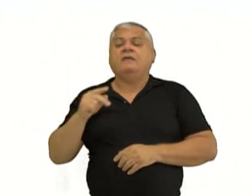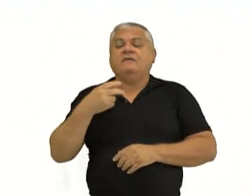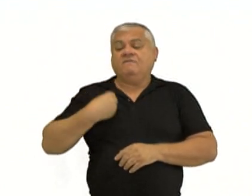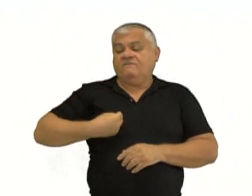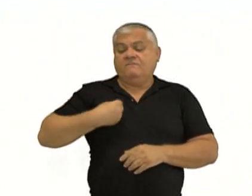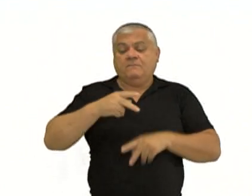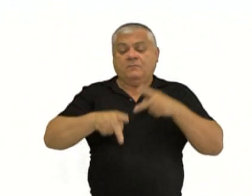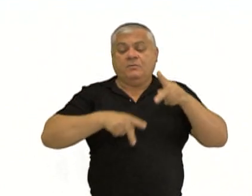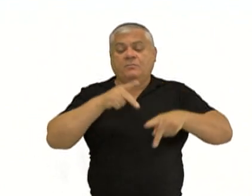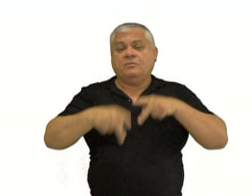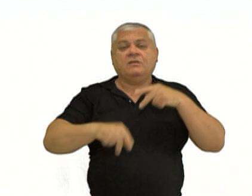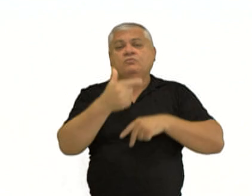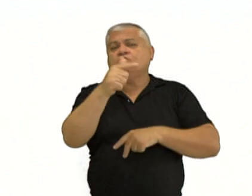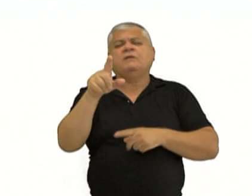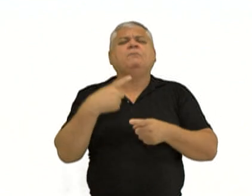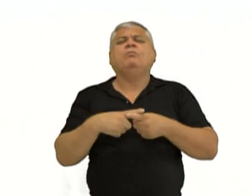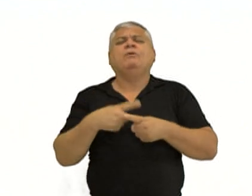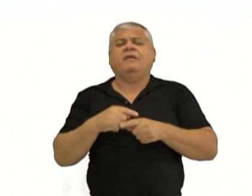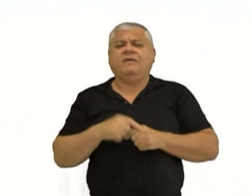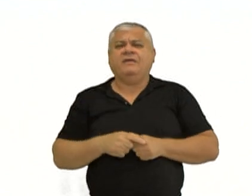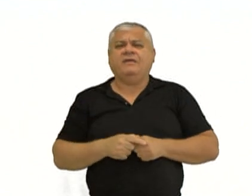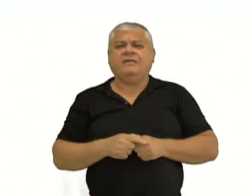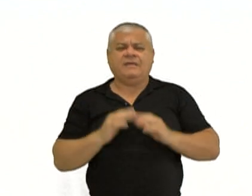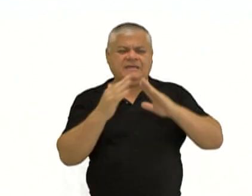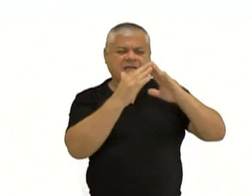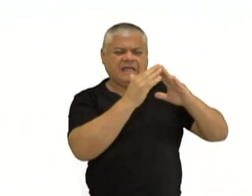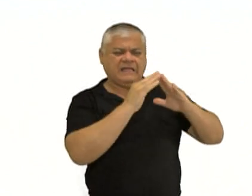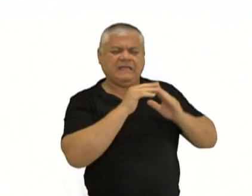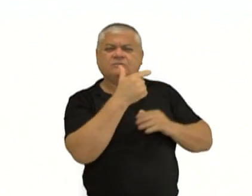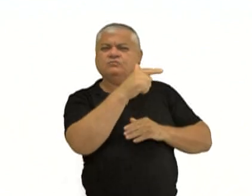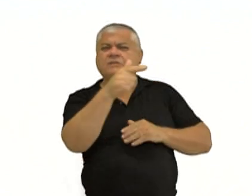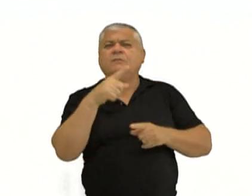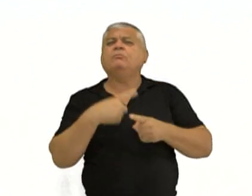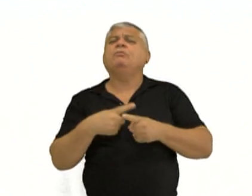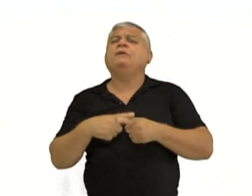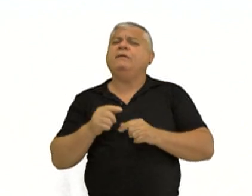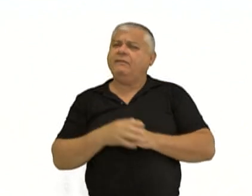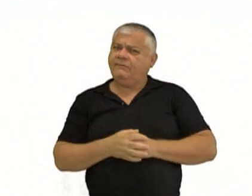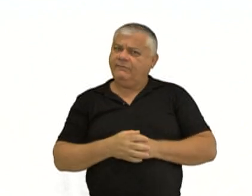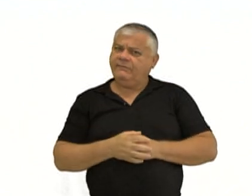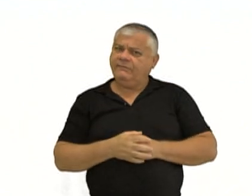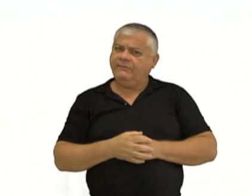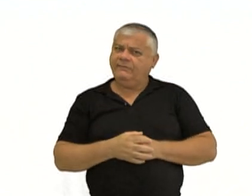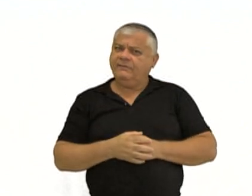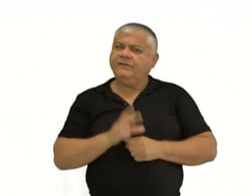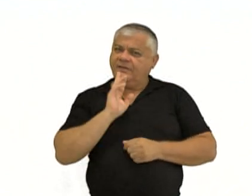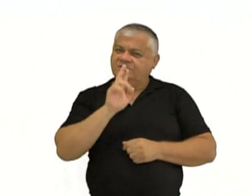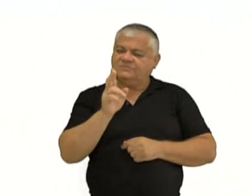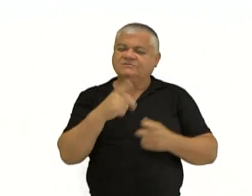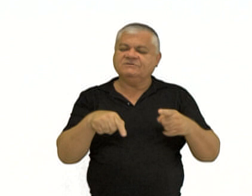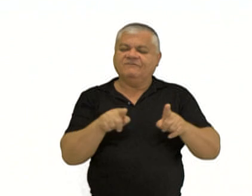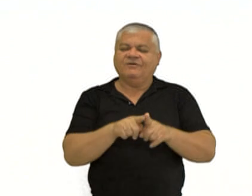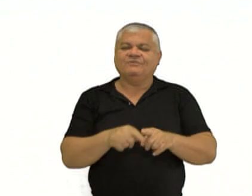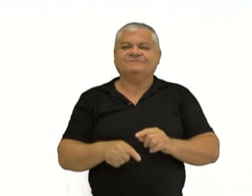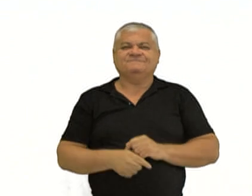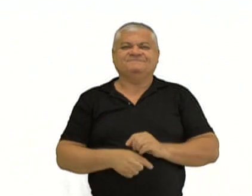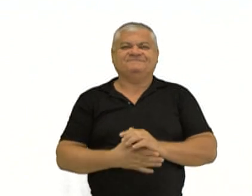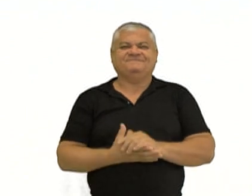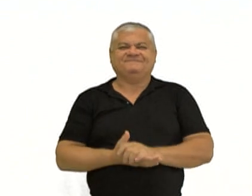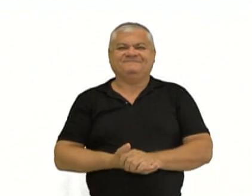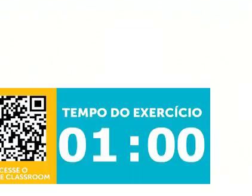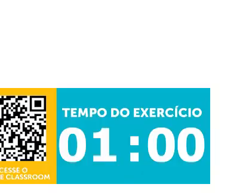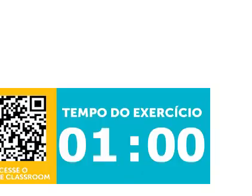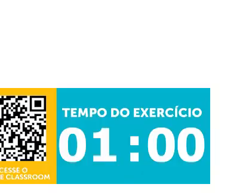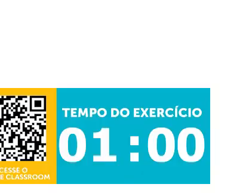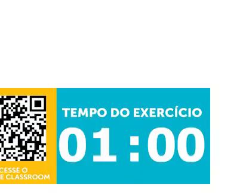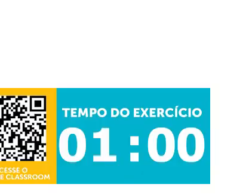por quê? Dos continentes que nós falamos, qual não tem habitantes? E por que não tem? Então respondam e já voltamos para corrigir.